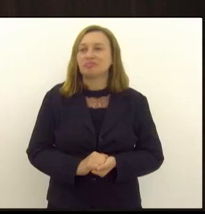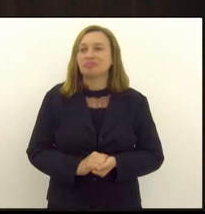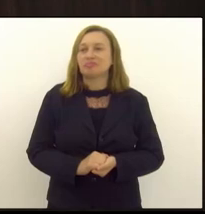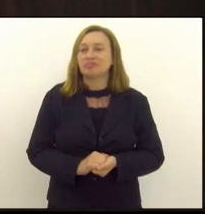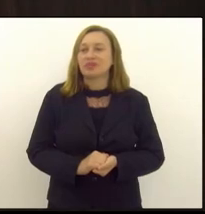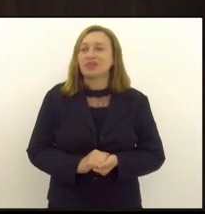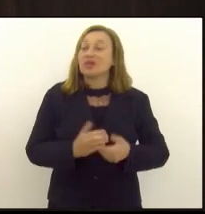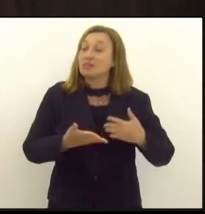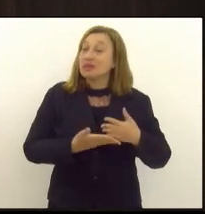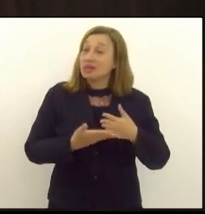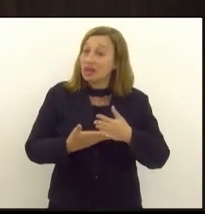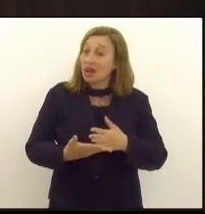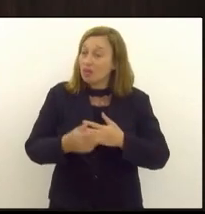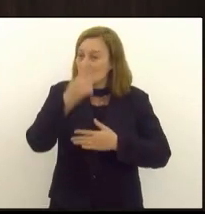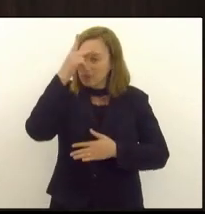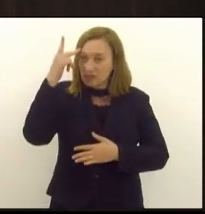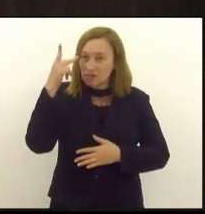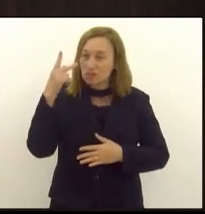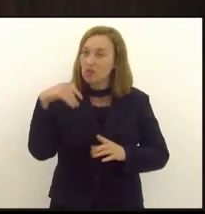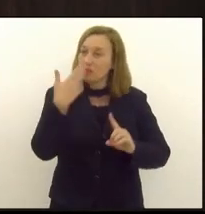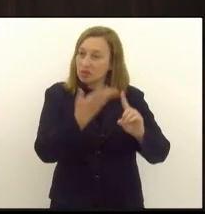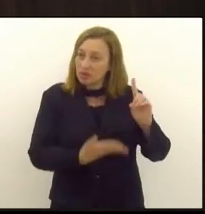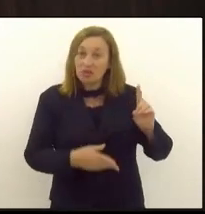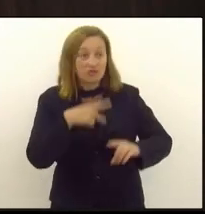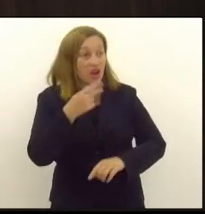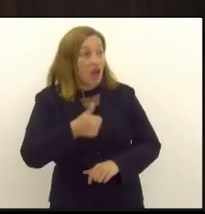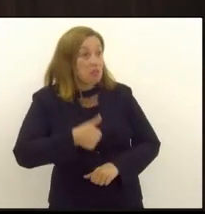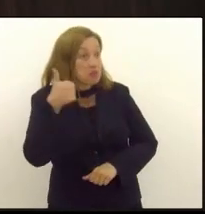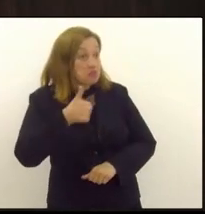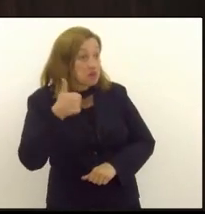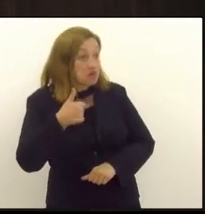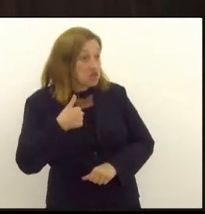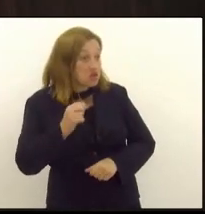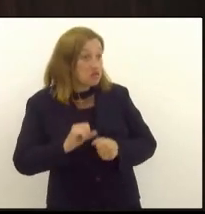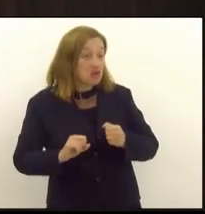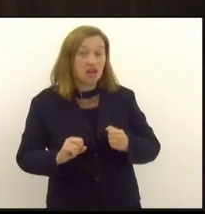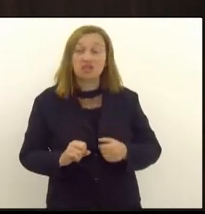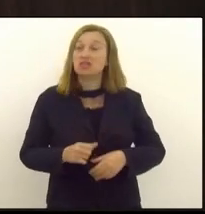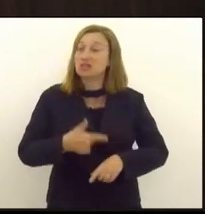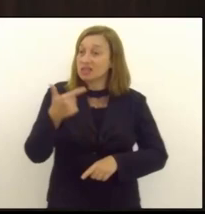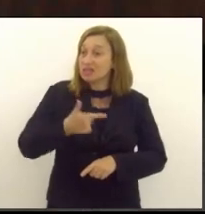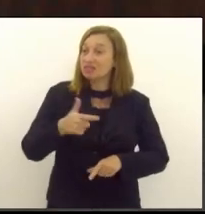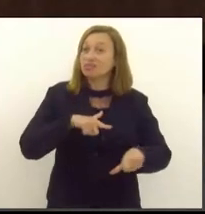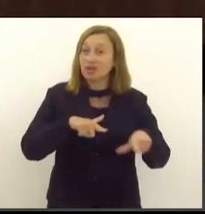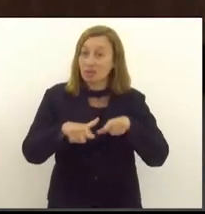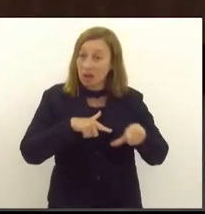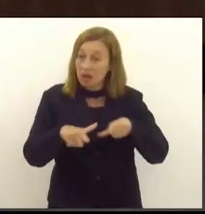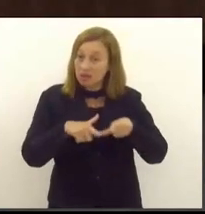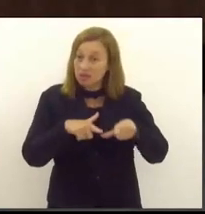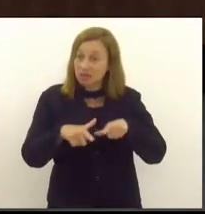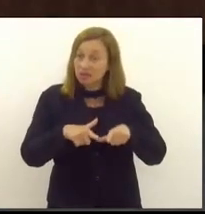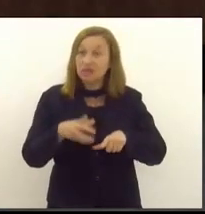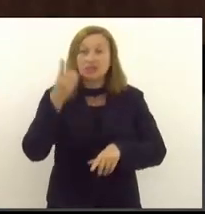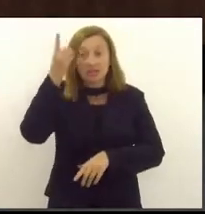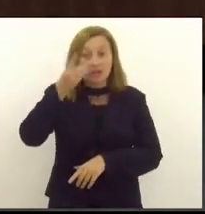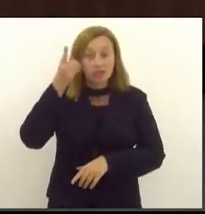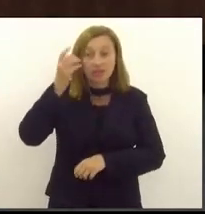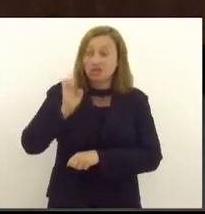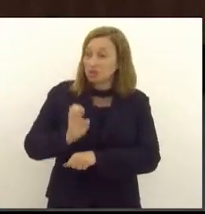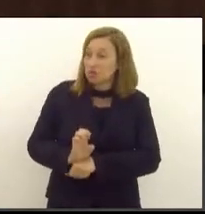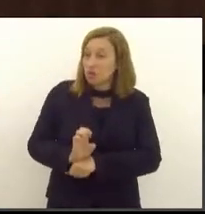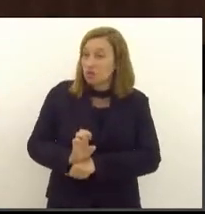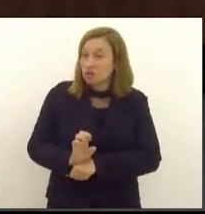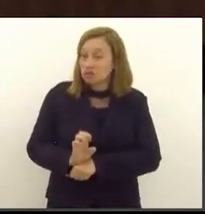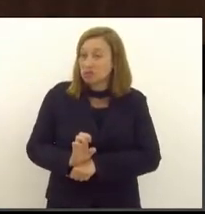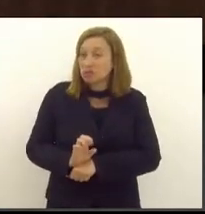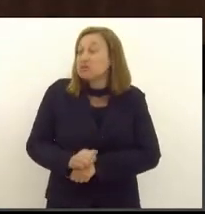pessoa para ser homenageada e dizer aqui para o senhor, e senhora, é a primeira vez que eu faço isso, eu estou no meu segundo mandato de deputado estadual,